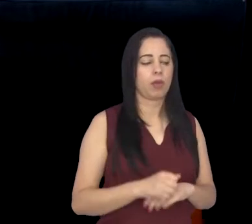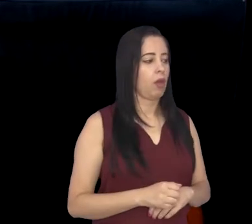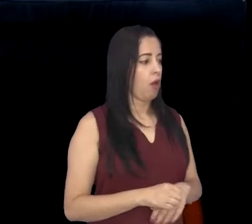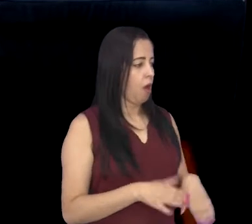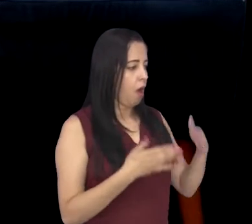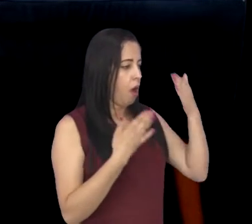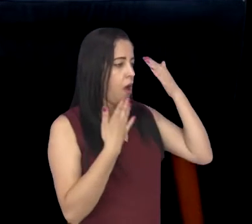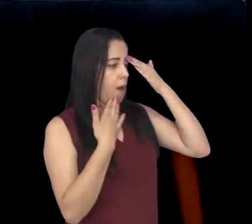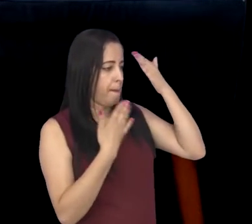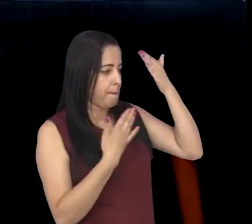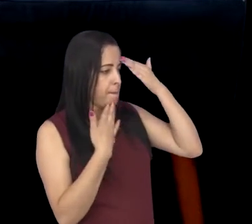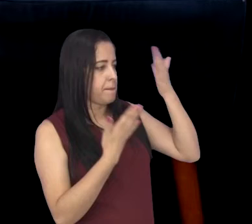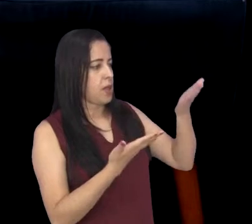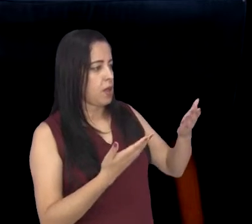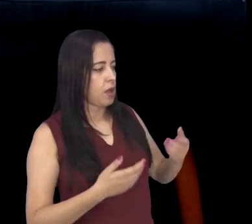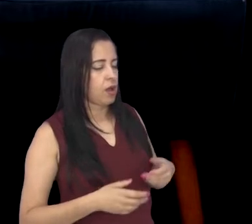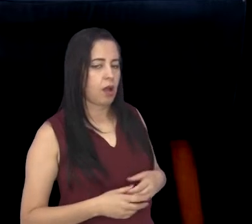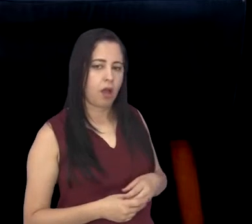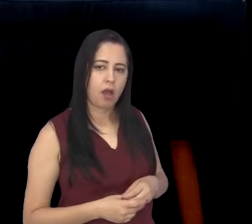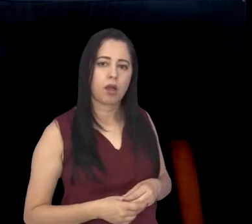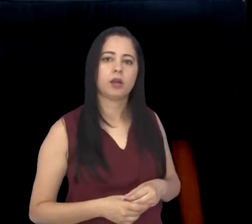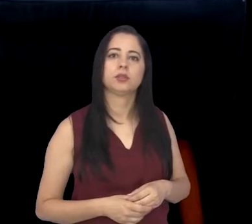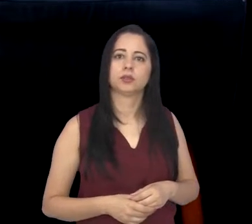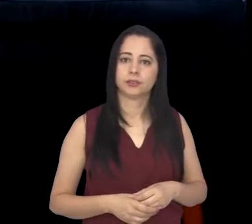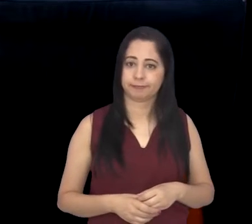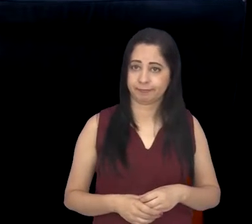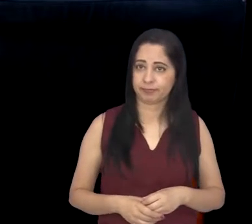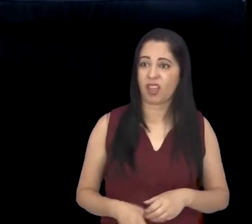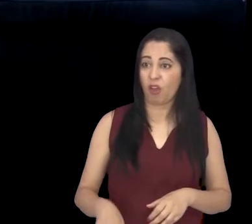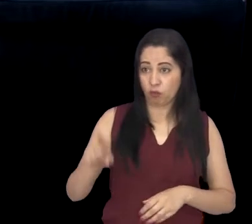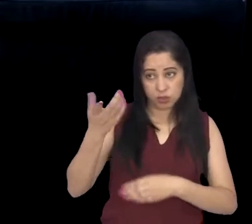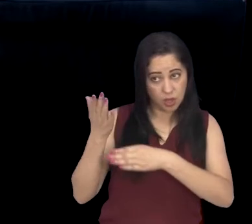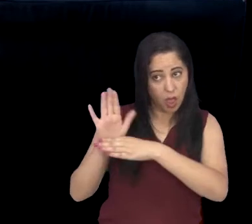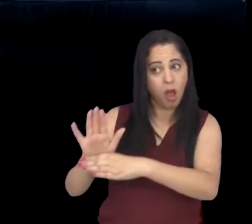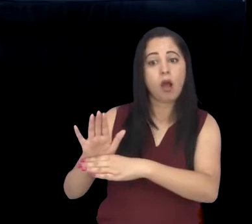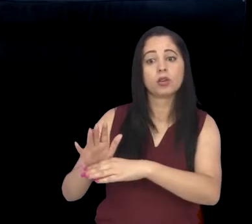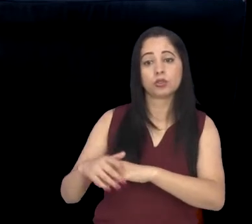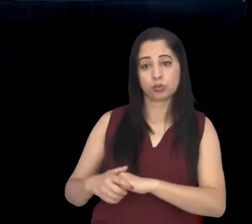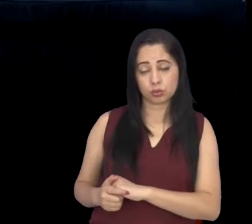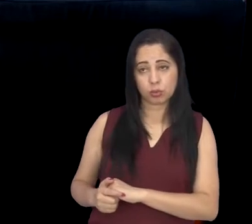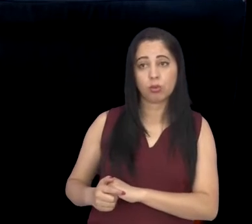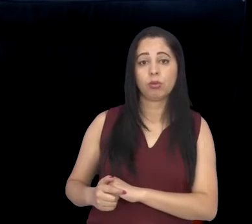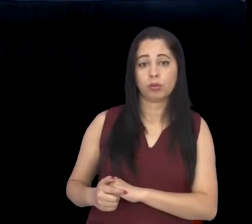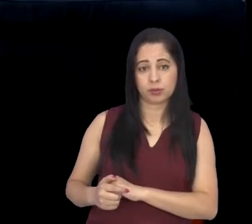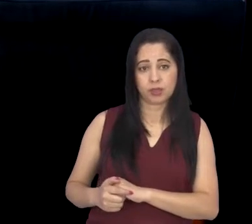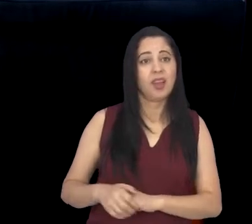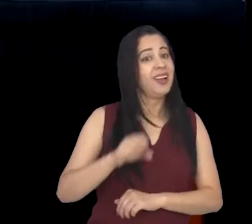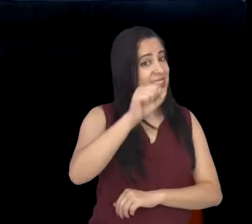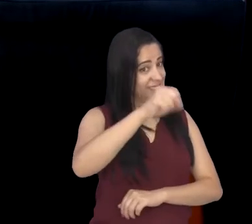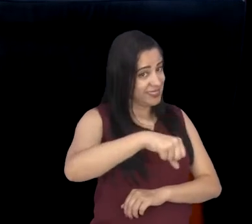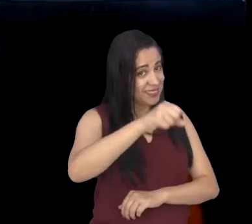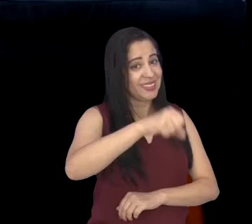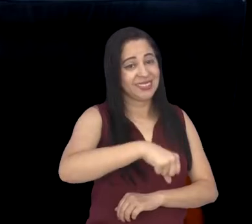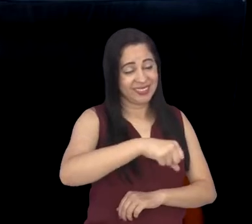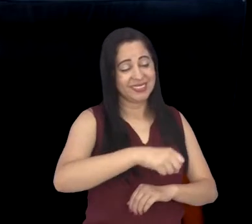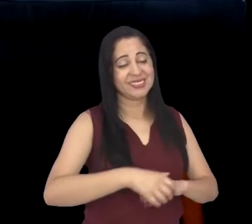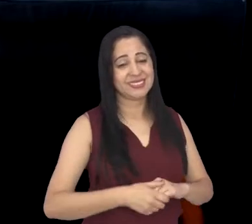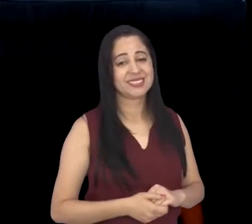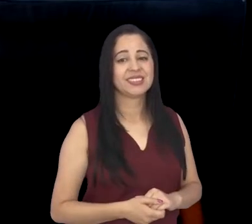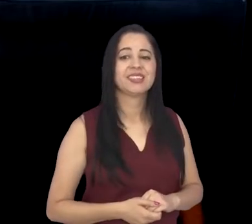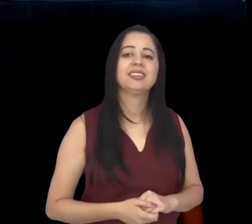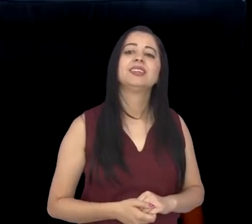porco, valeu, Gilson. Falei, tá Mas bom. você praticamente salvou, né? Eu acho que sim.